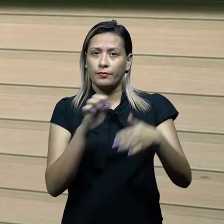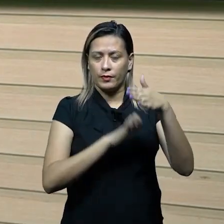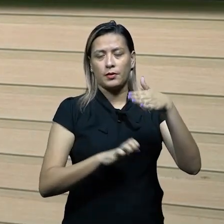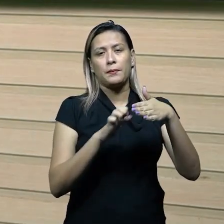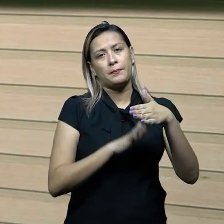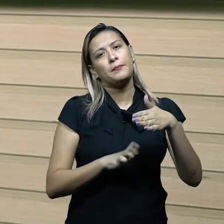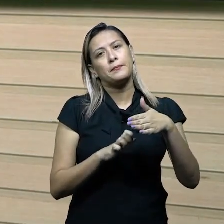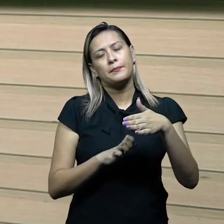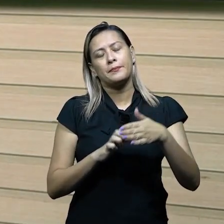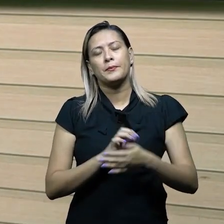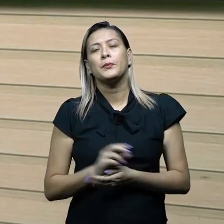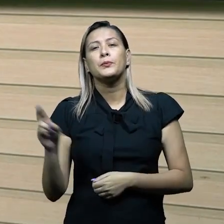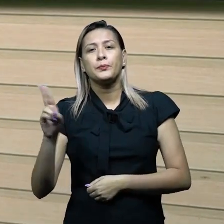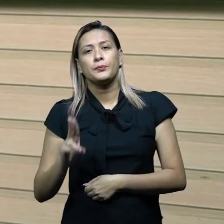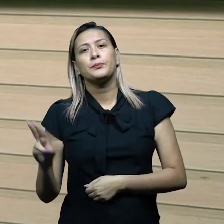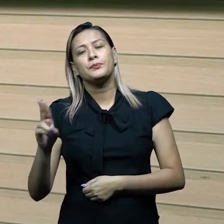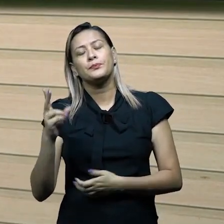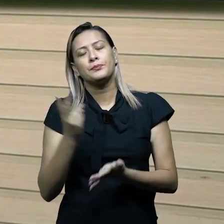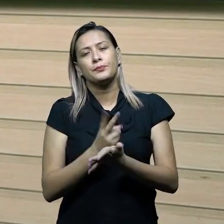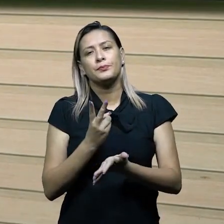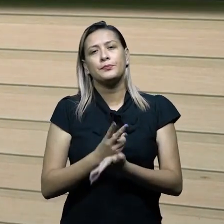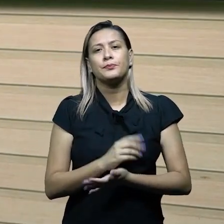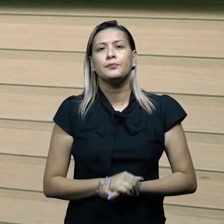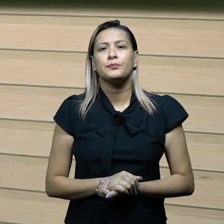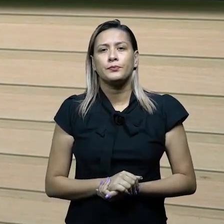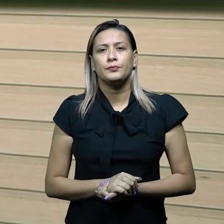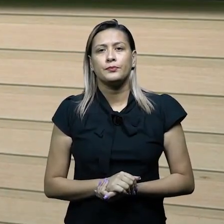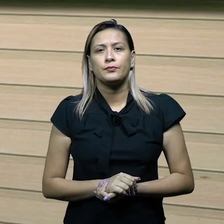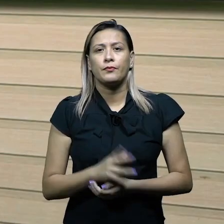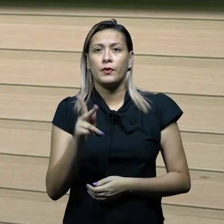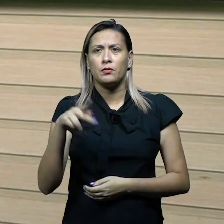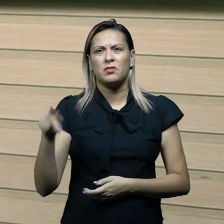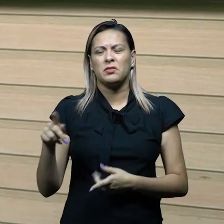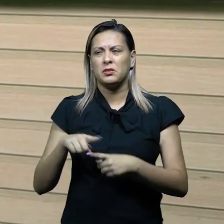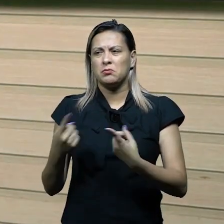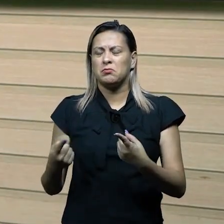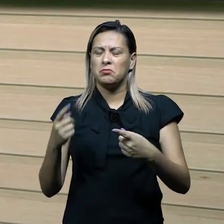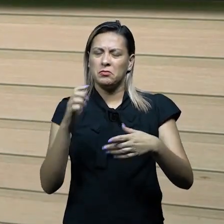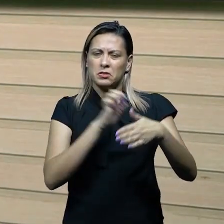você ali provar. Então as empresas hoje elas estão usando muito isso. E é interessante.